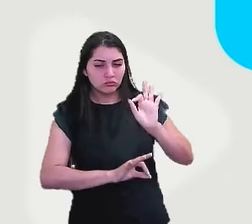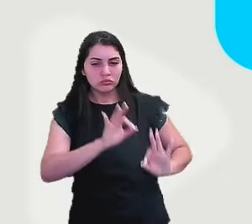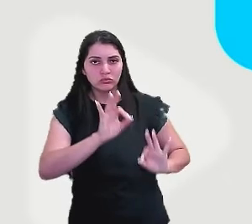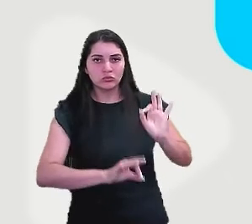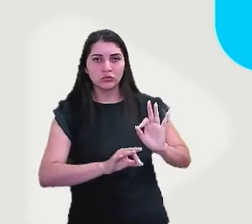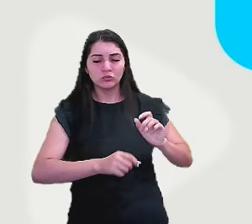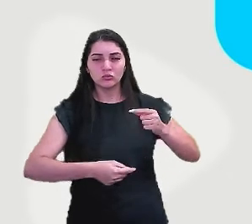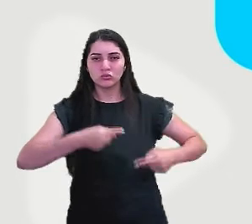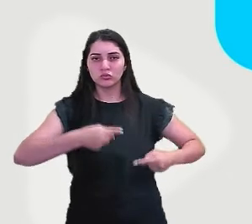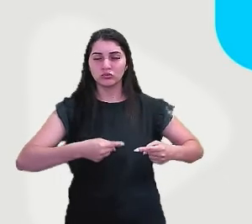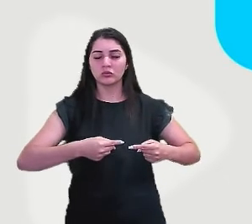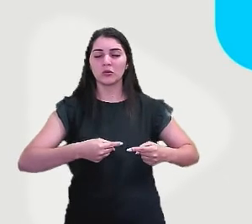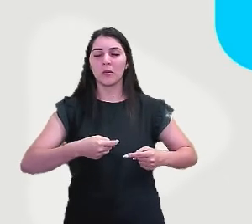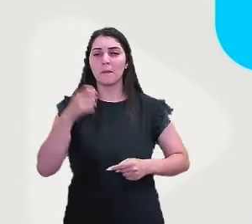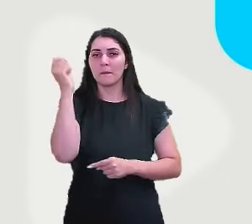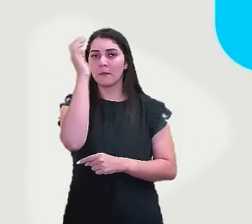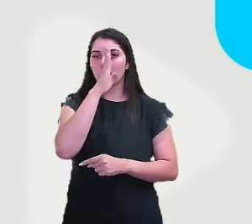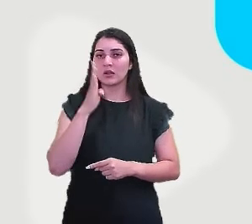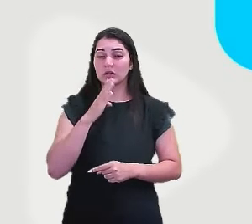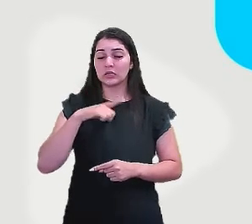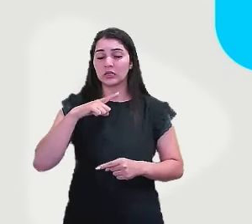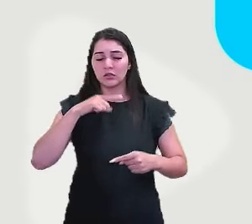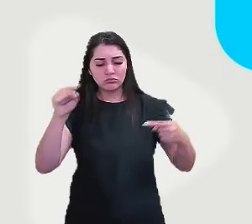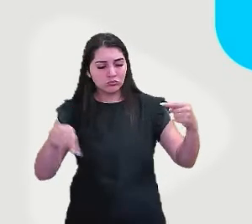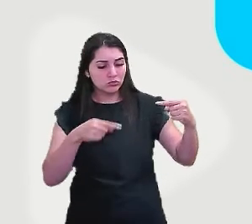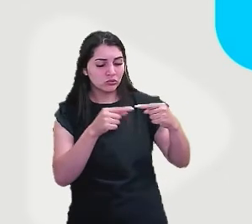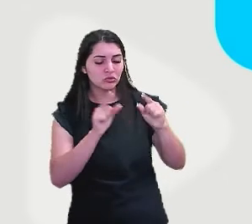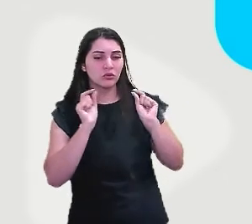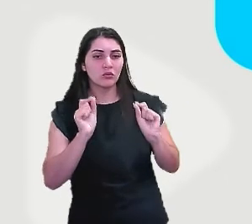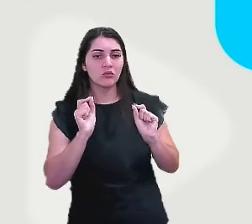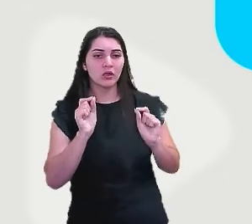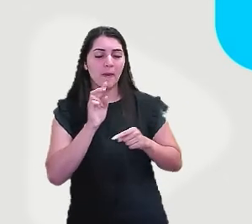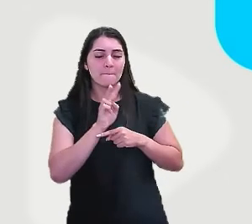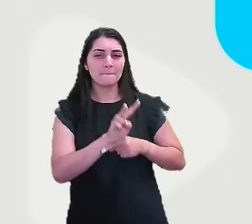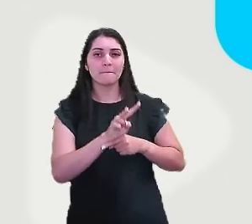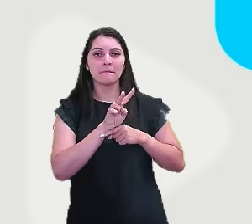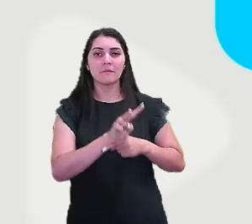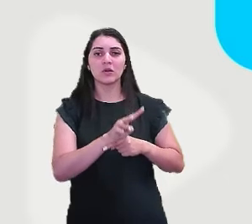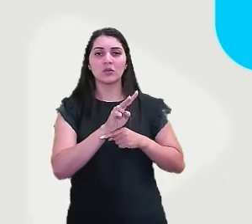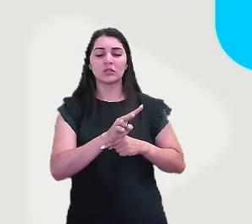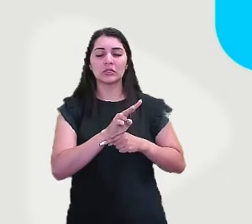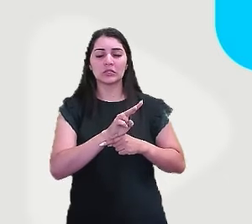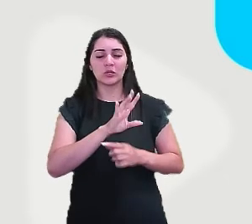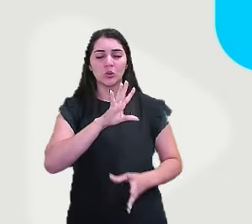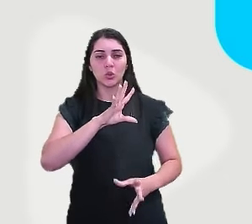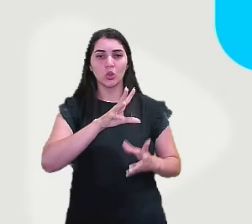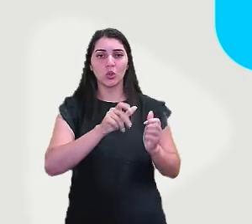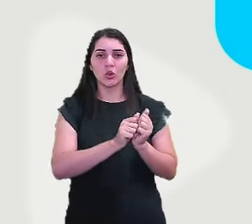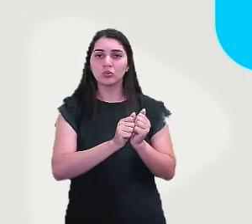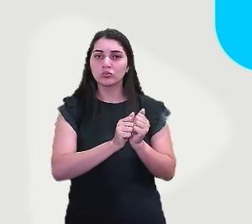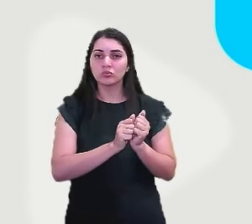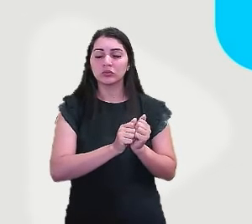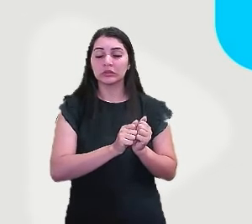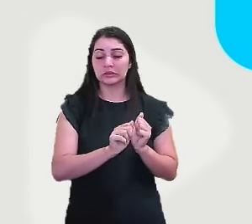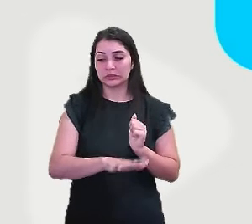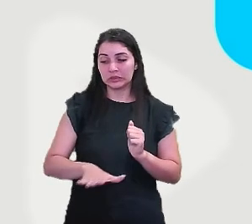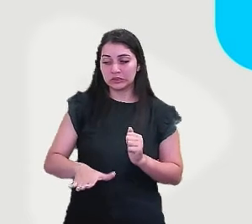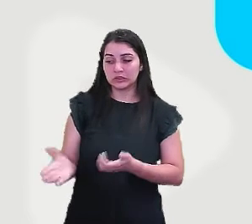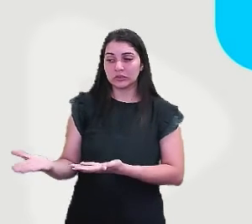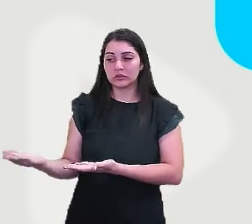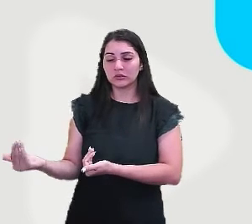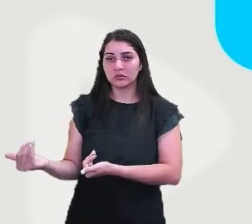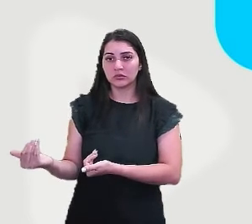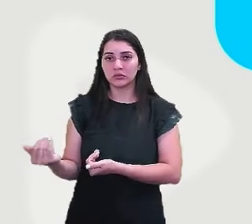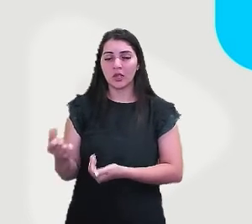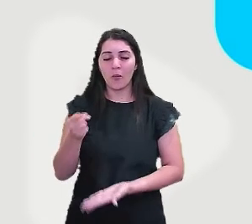ordenamento jurídico brasileiro, que tem por objetivo a proteção integral da criança e do adolescente. É